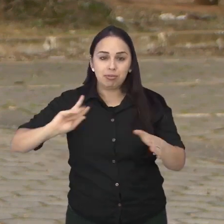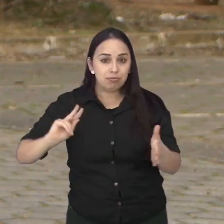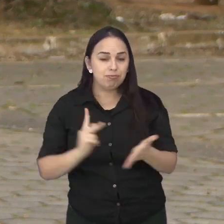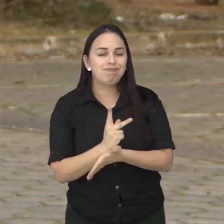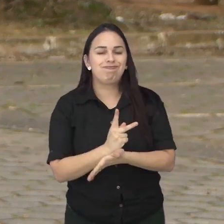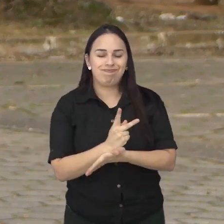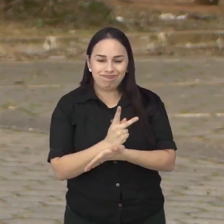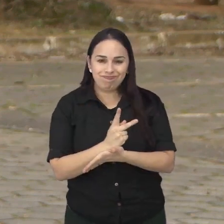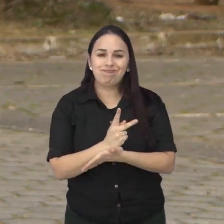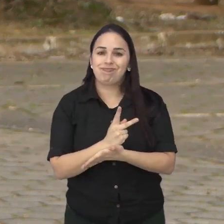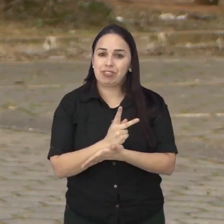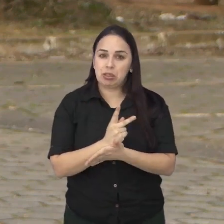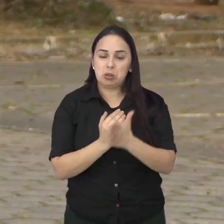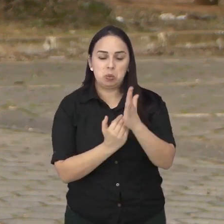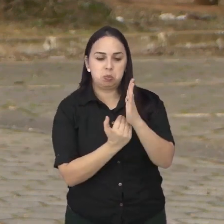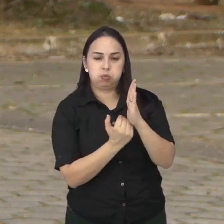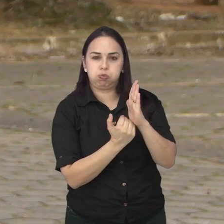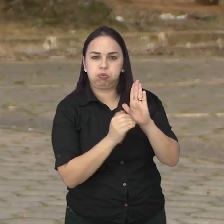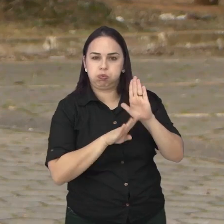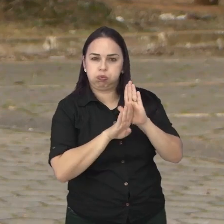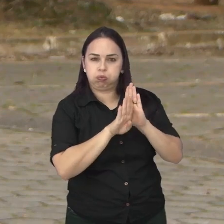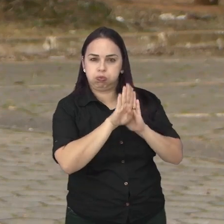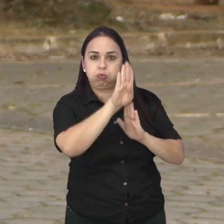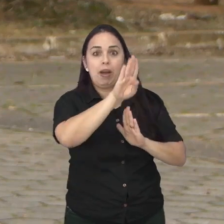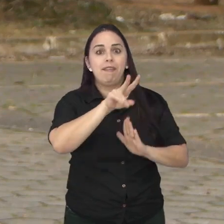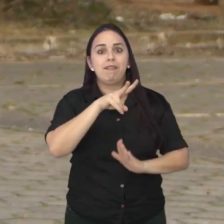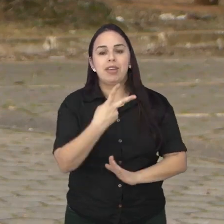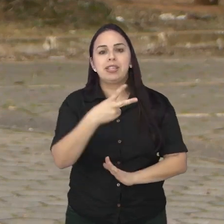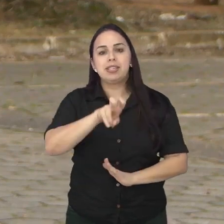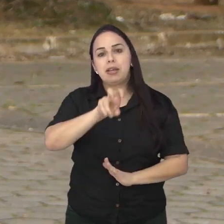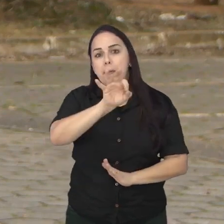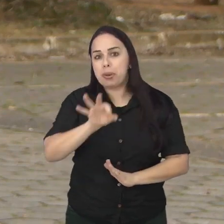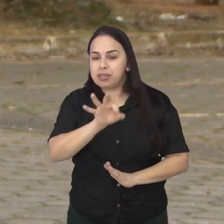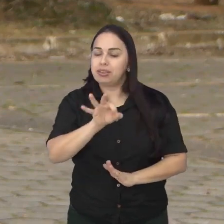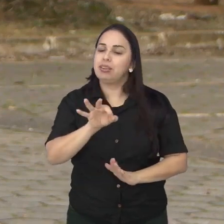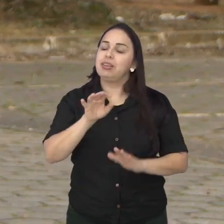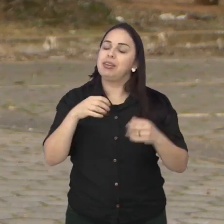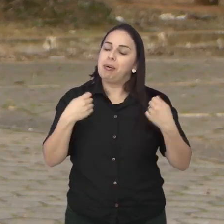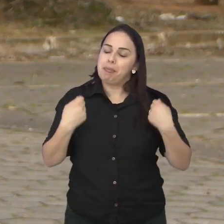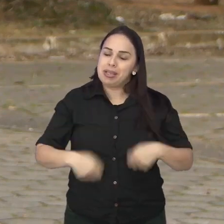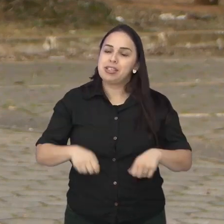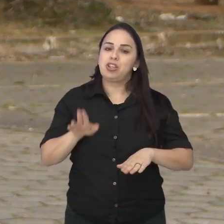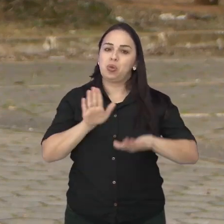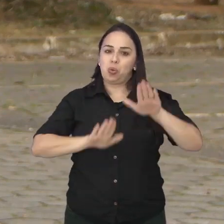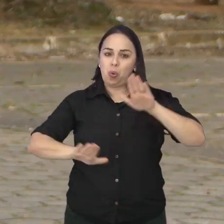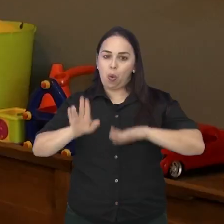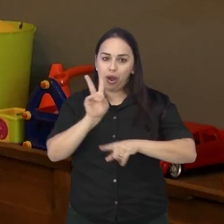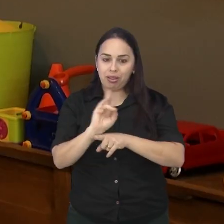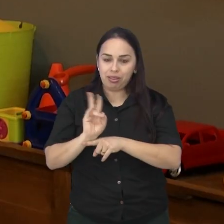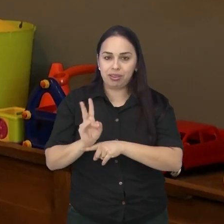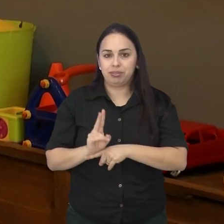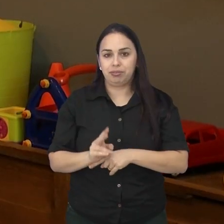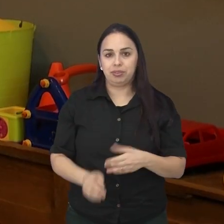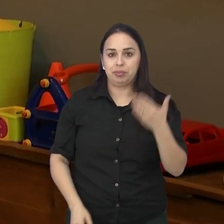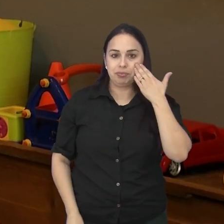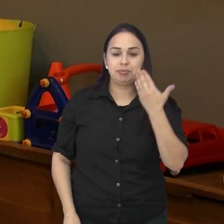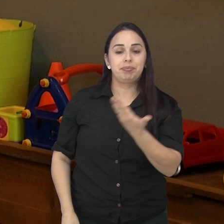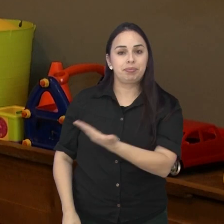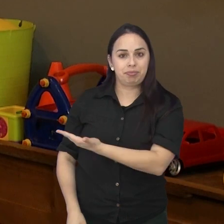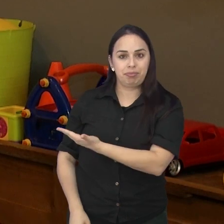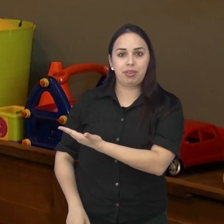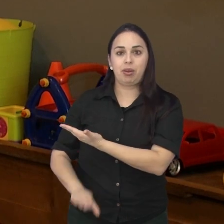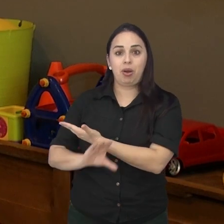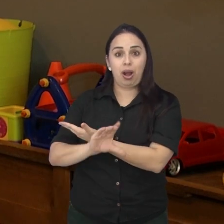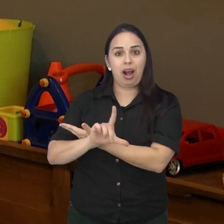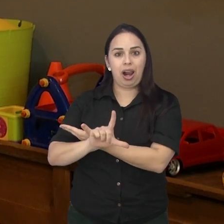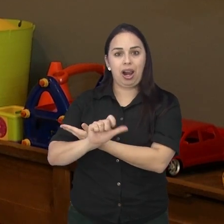os acidentes costumam aumentar em 25%. Portanto, todo cuidado é pouco. O Cláudio,